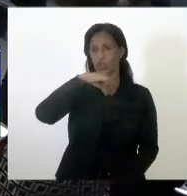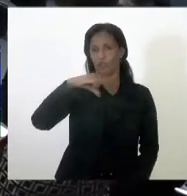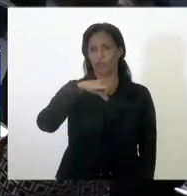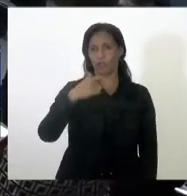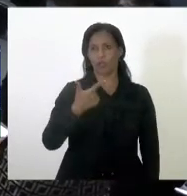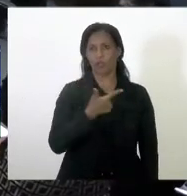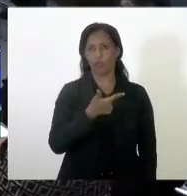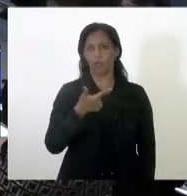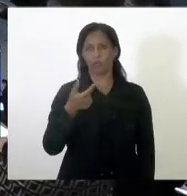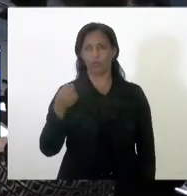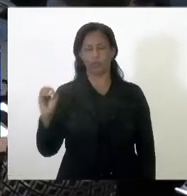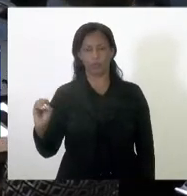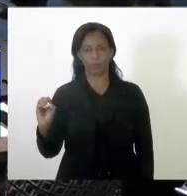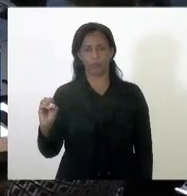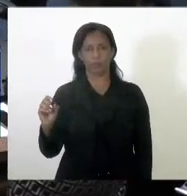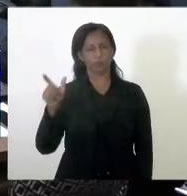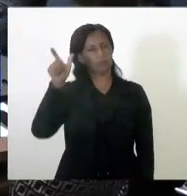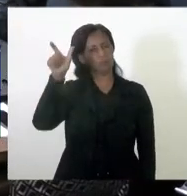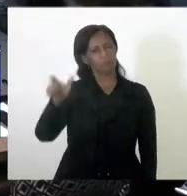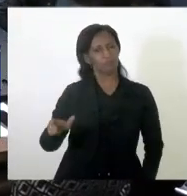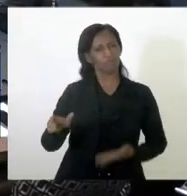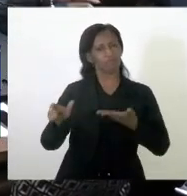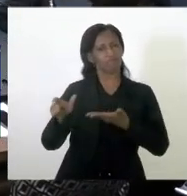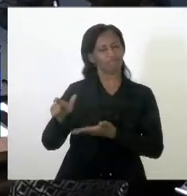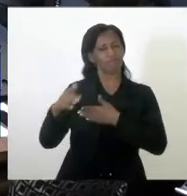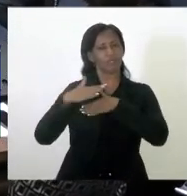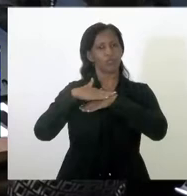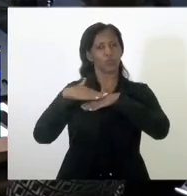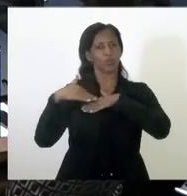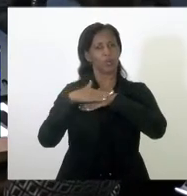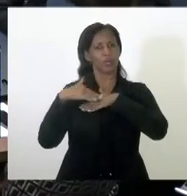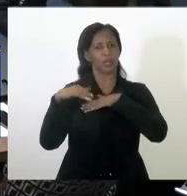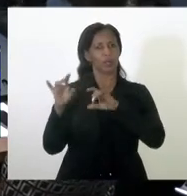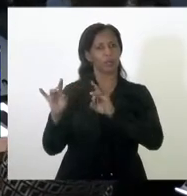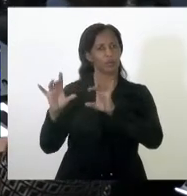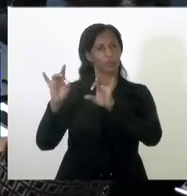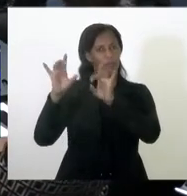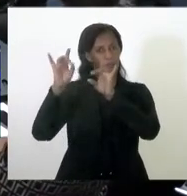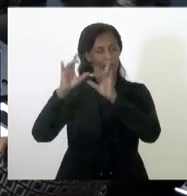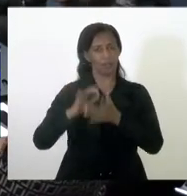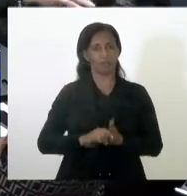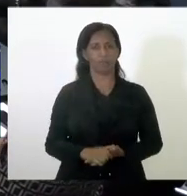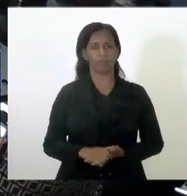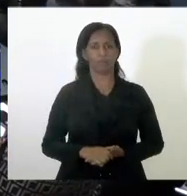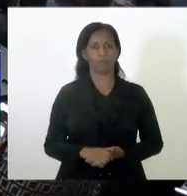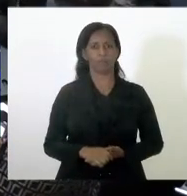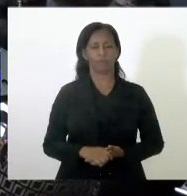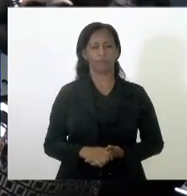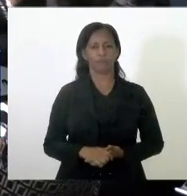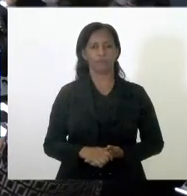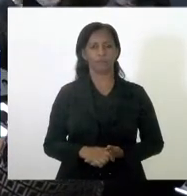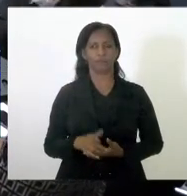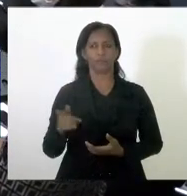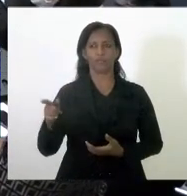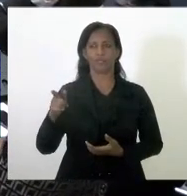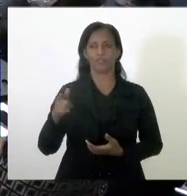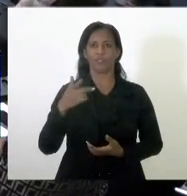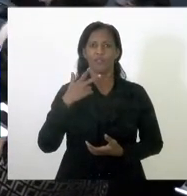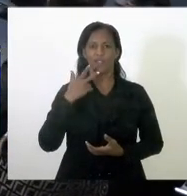2000, uma figura ímpar. Tinha um carinho especial por ele e eu chamava ele de